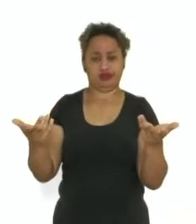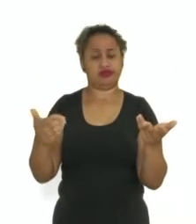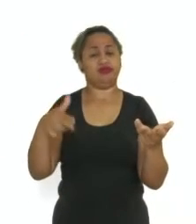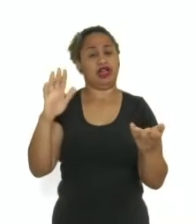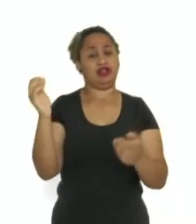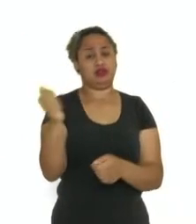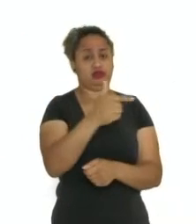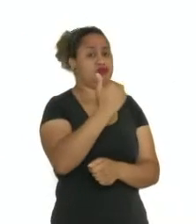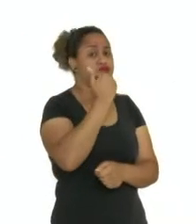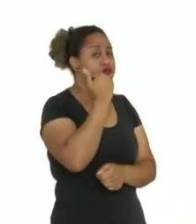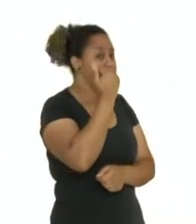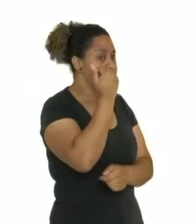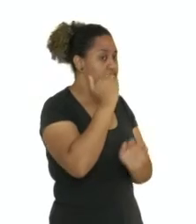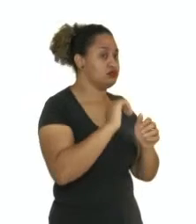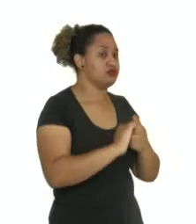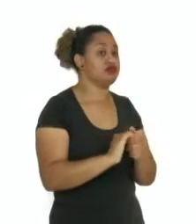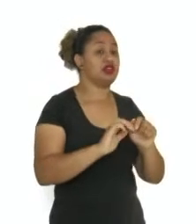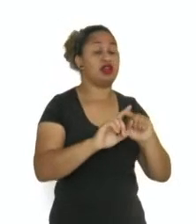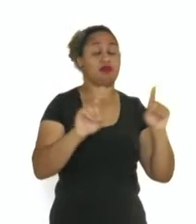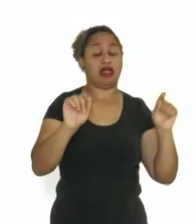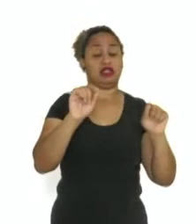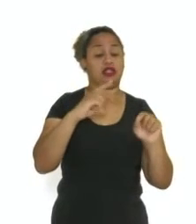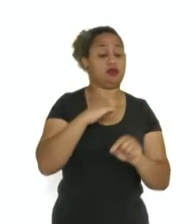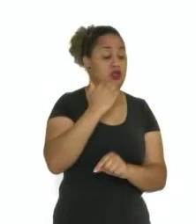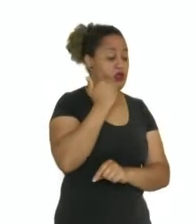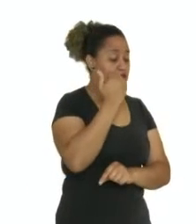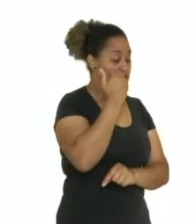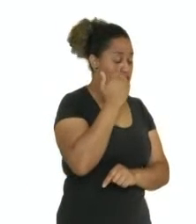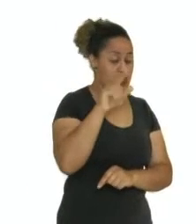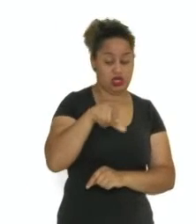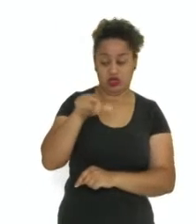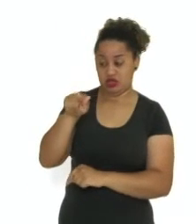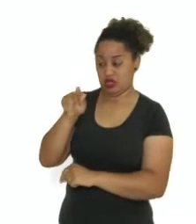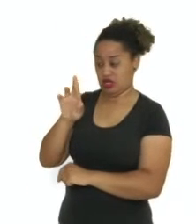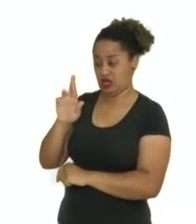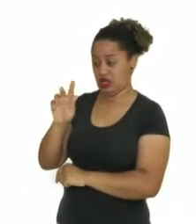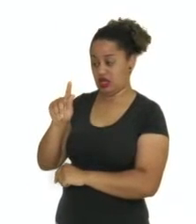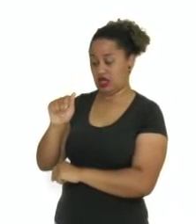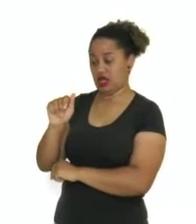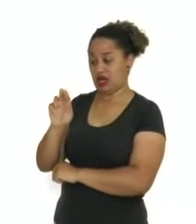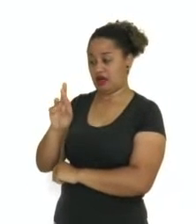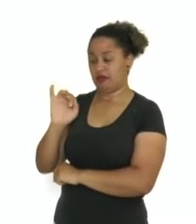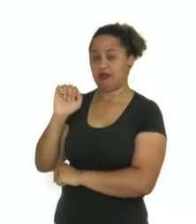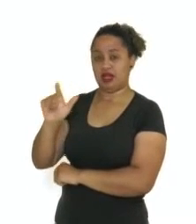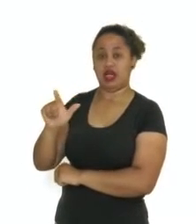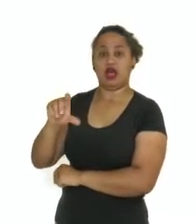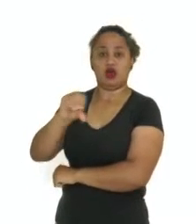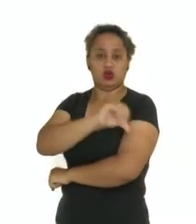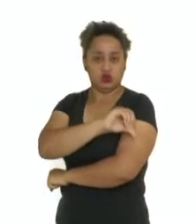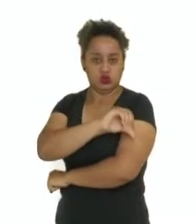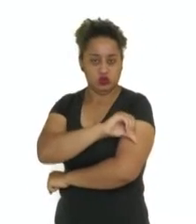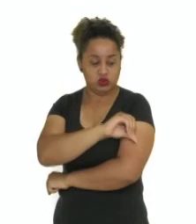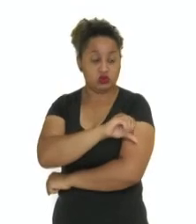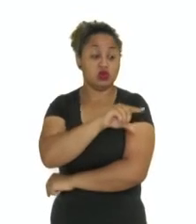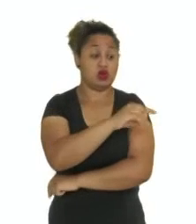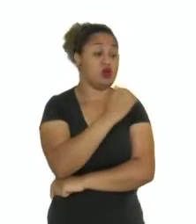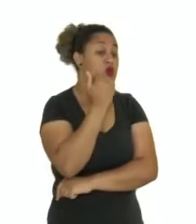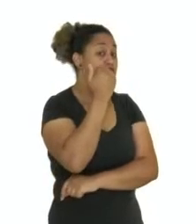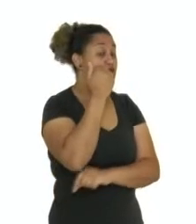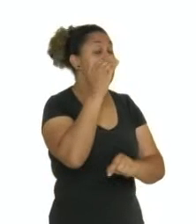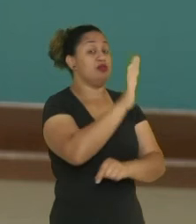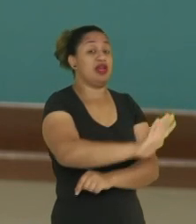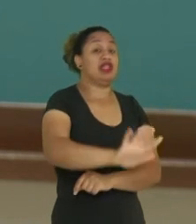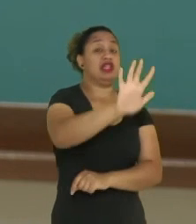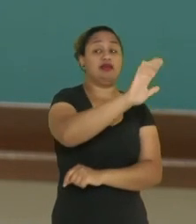adolescente. Já quando nós temos adolescente e Gabriel do 9º ano, nós temos o adolescente como mais amplo,